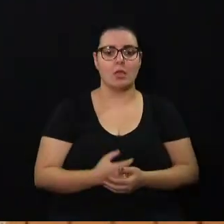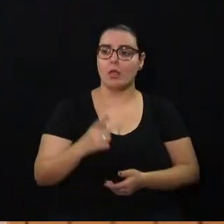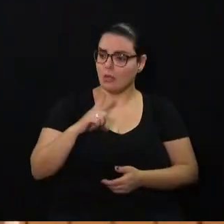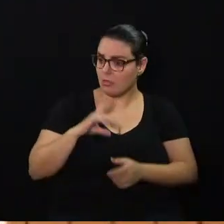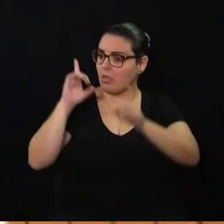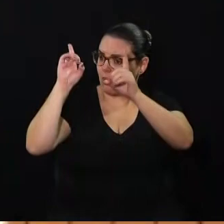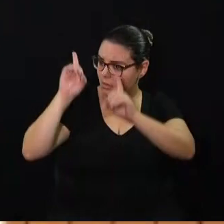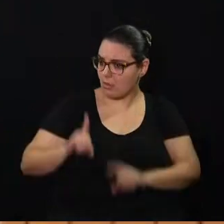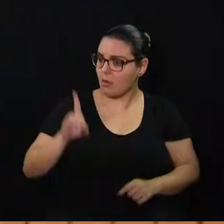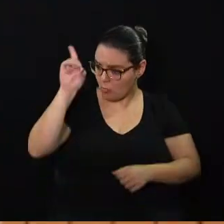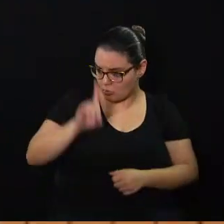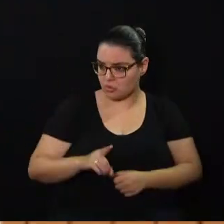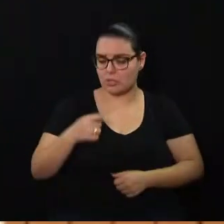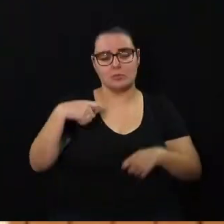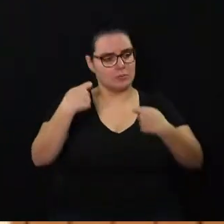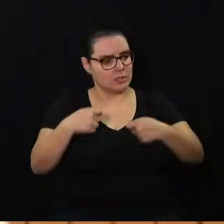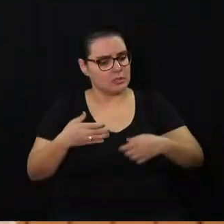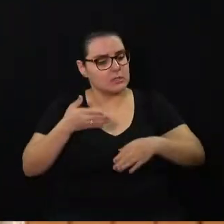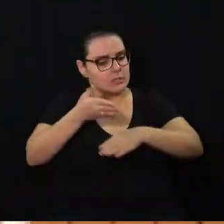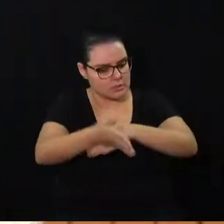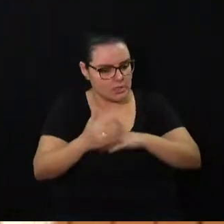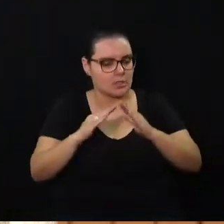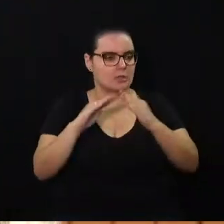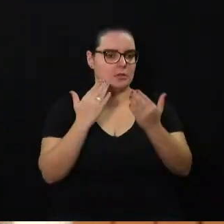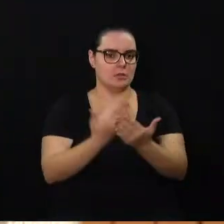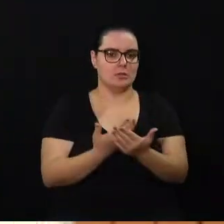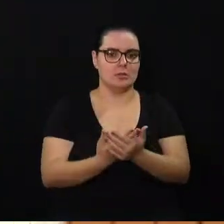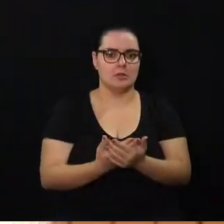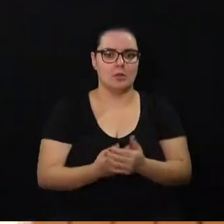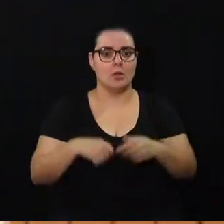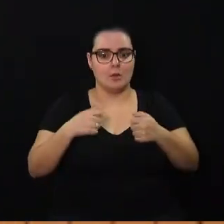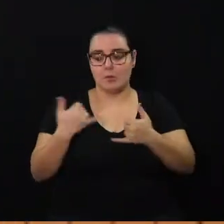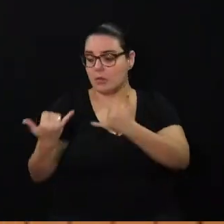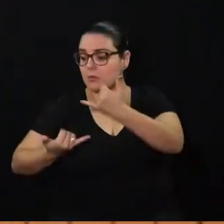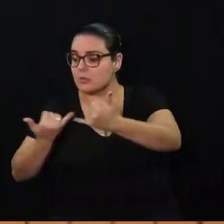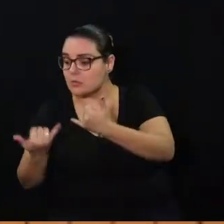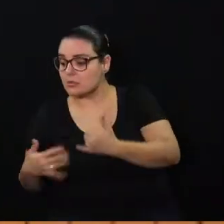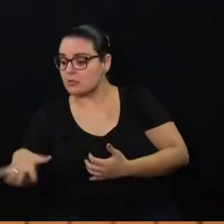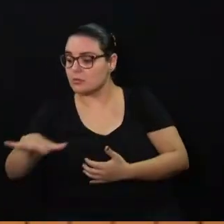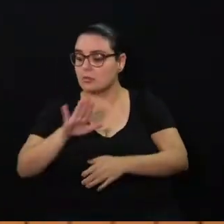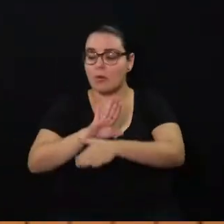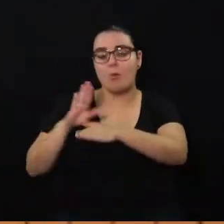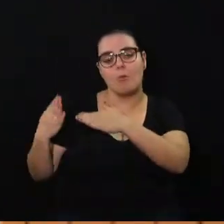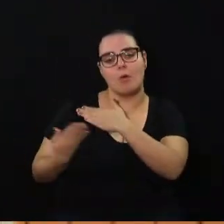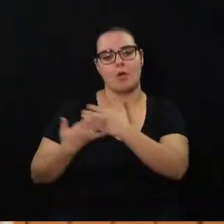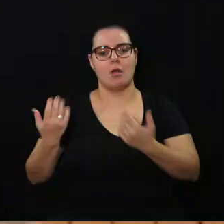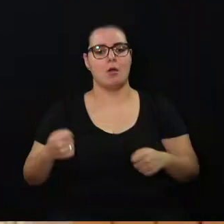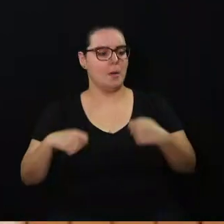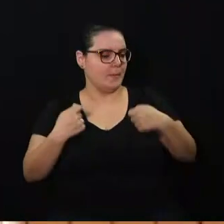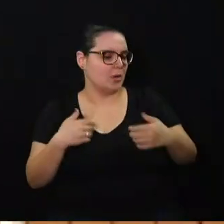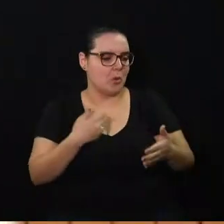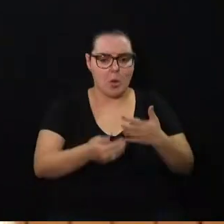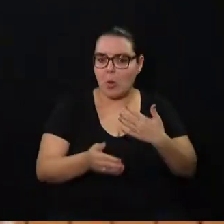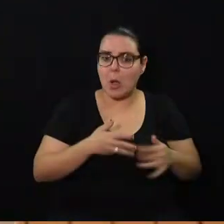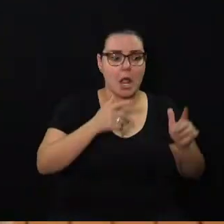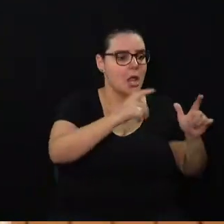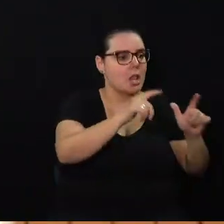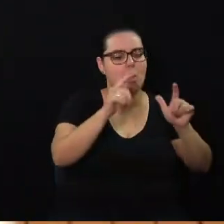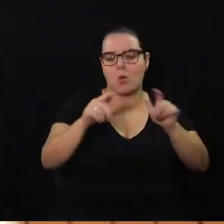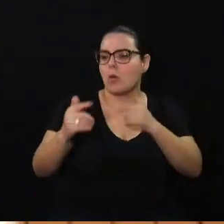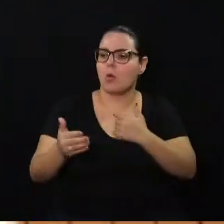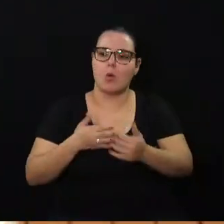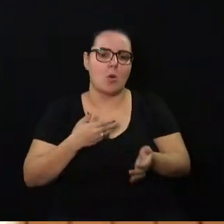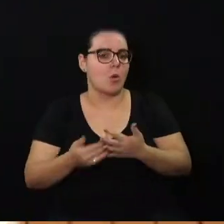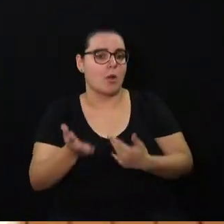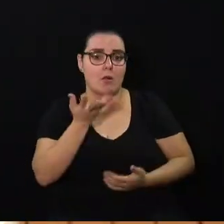ele precisa estar na escola ele precisa estar no parquinho do bairro ele precisa estar em qualquer ambiente que qualquer outra criança